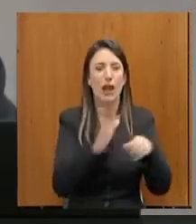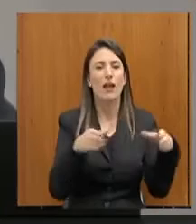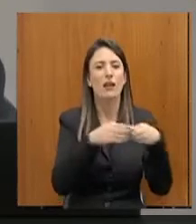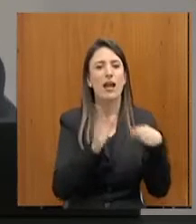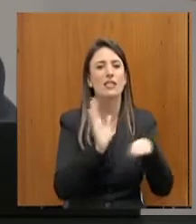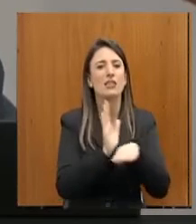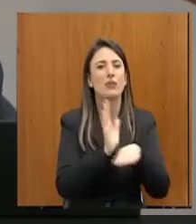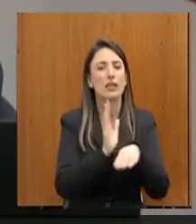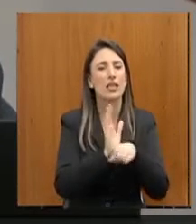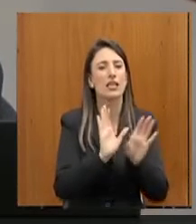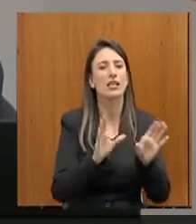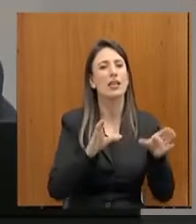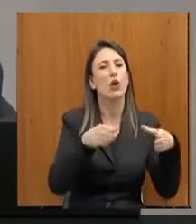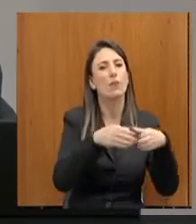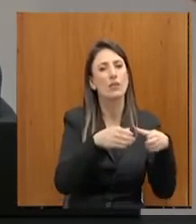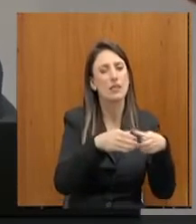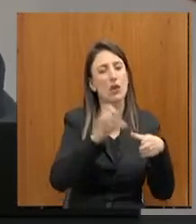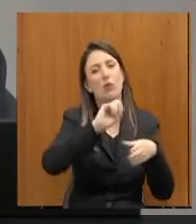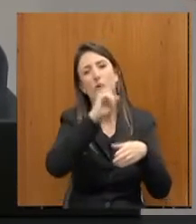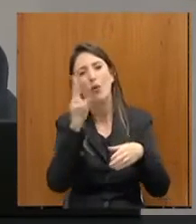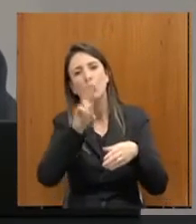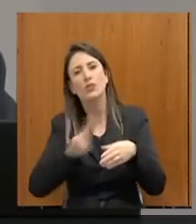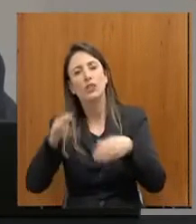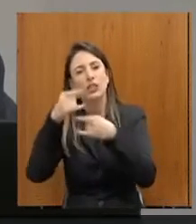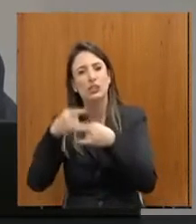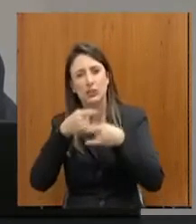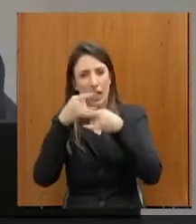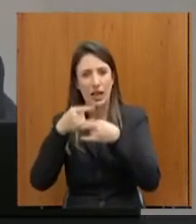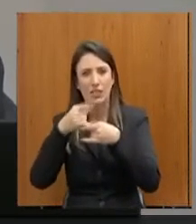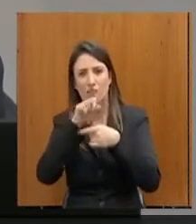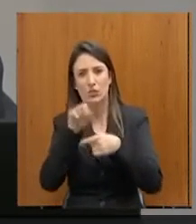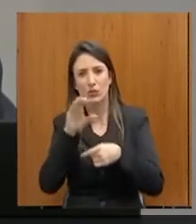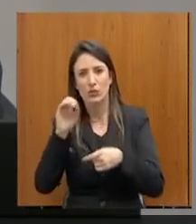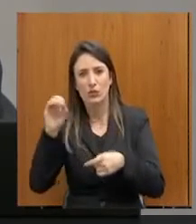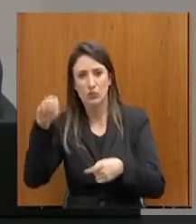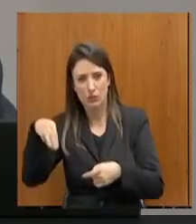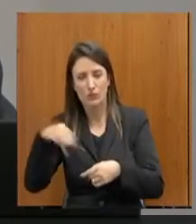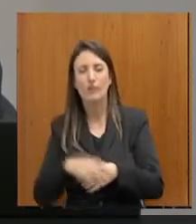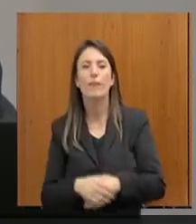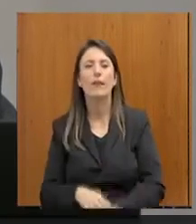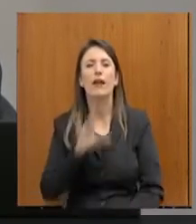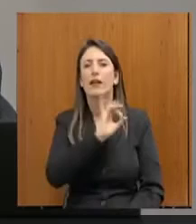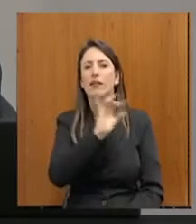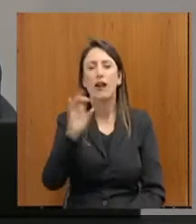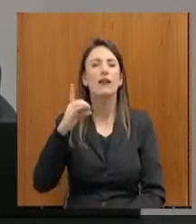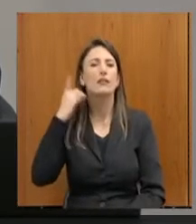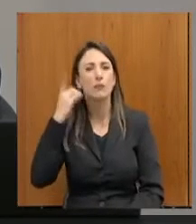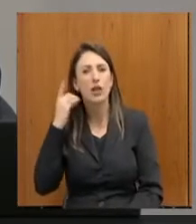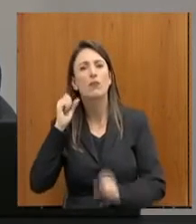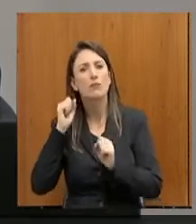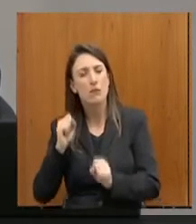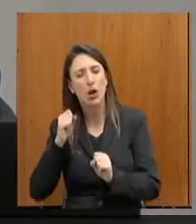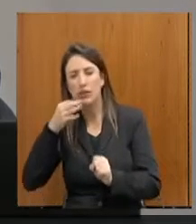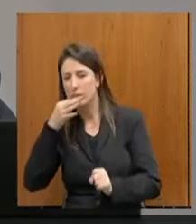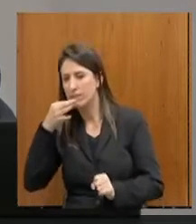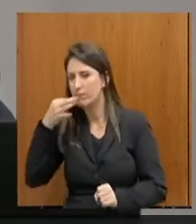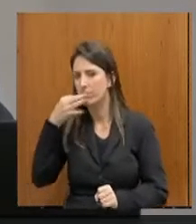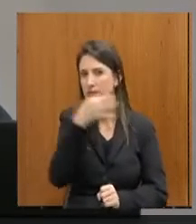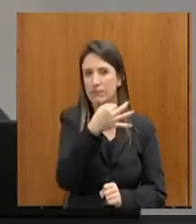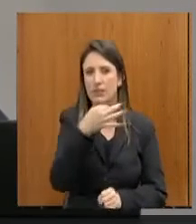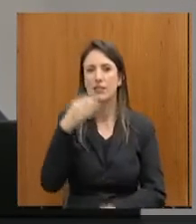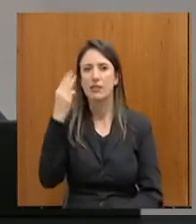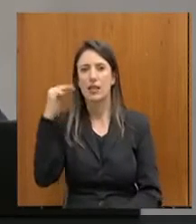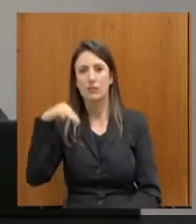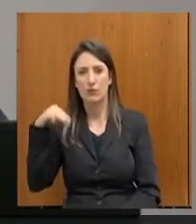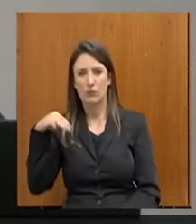através do chat online pelo aplicativos um cada Deputado poderá fazer uma interpelação pelo prazo de três